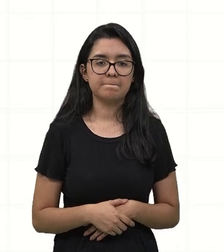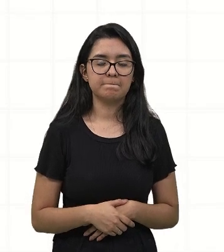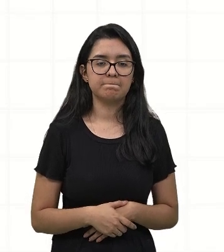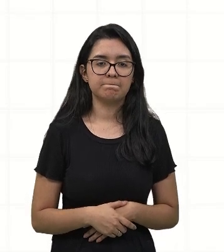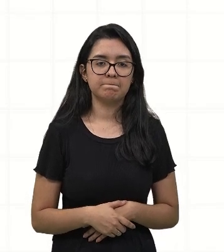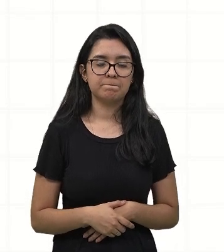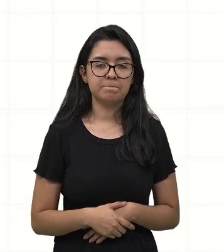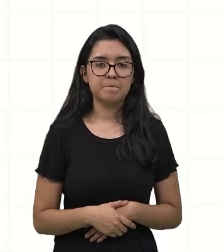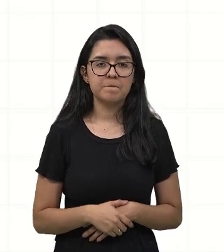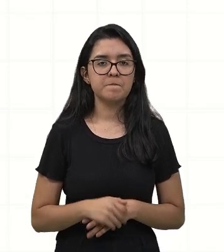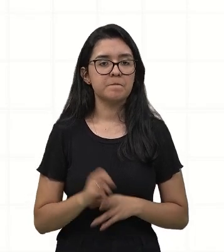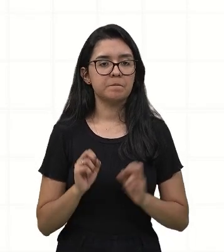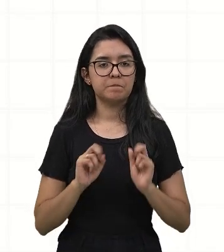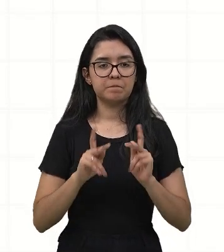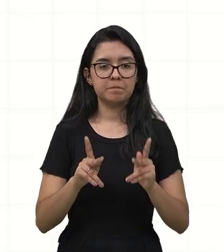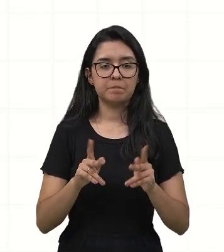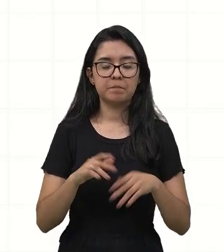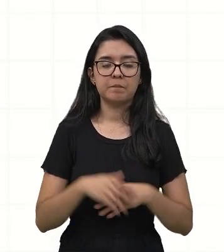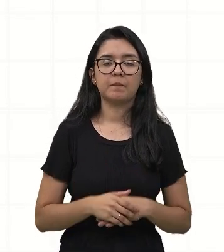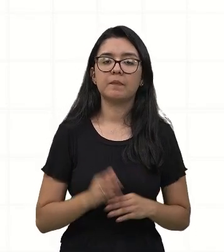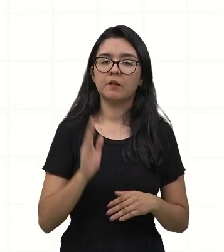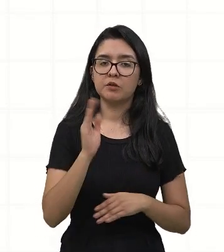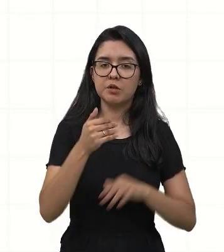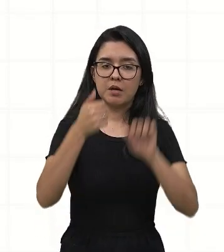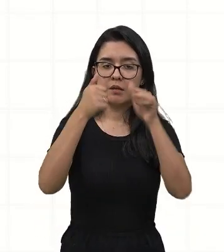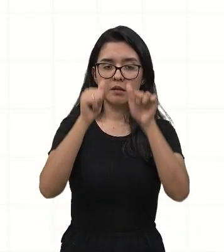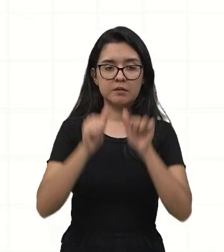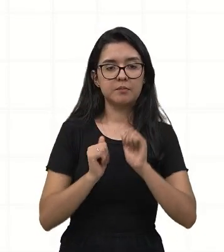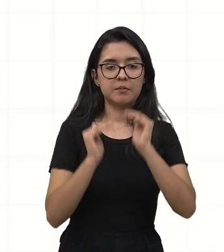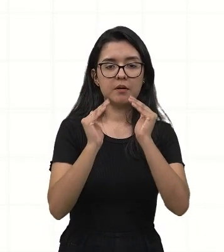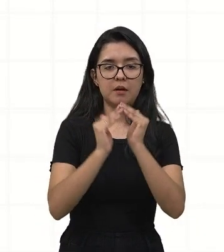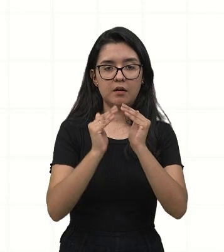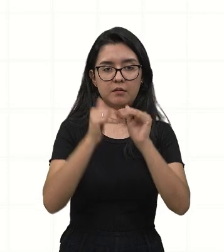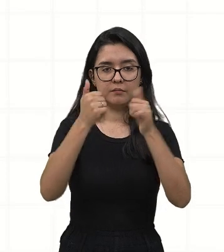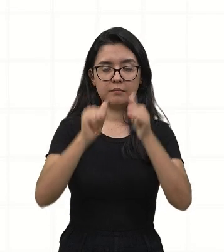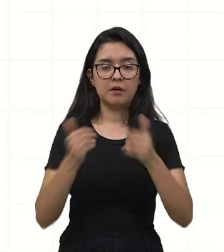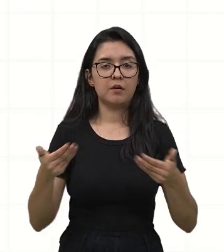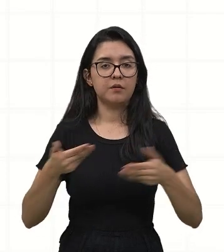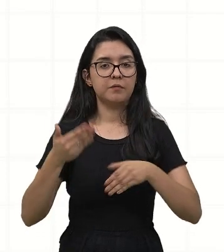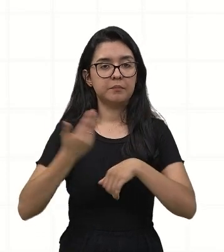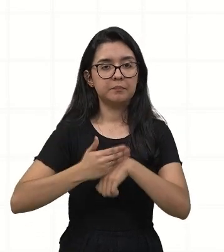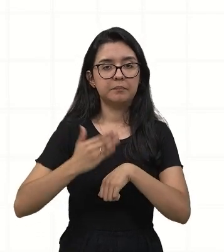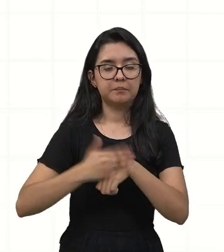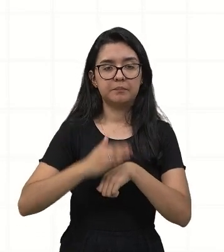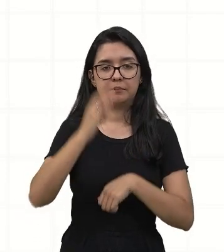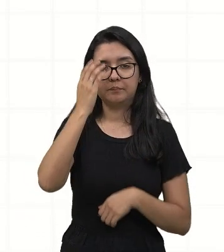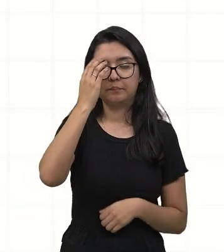raso. Beleza? Bom, fizemos a análise da nossa casinha. Vamos aqui exercitar.